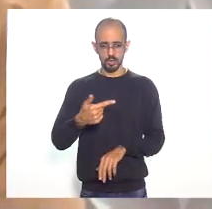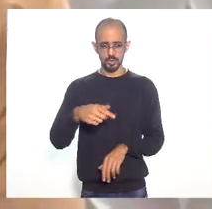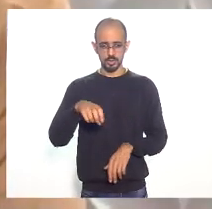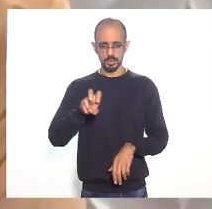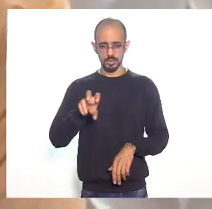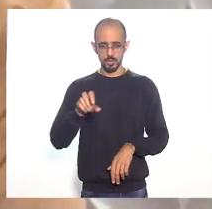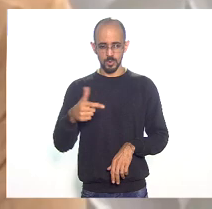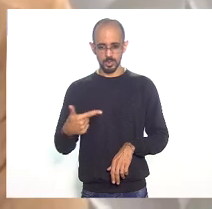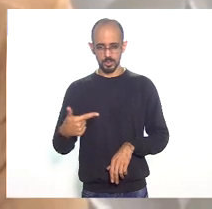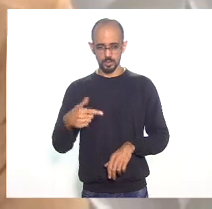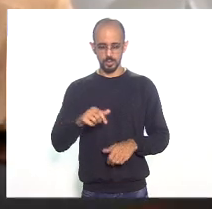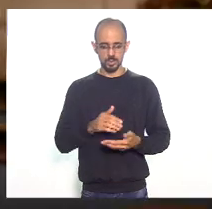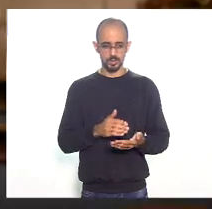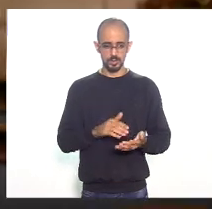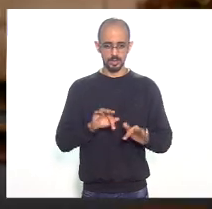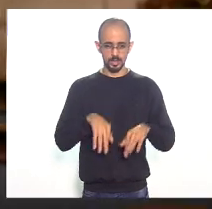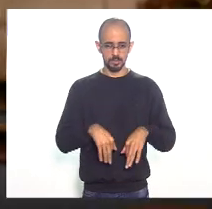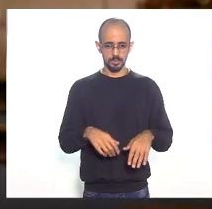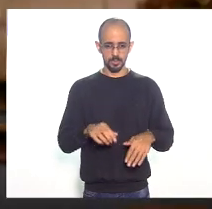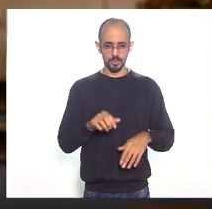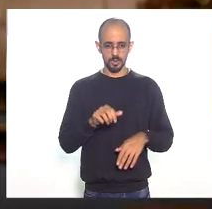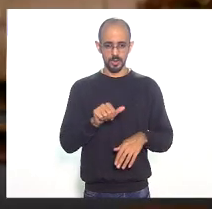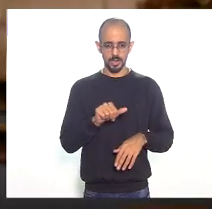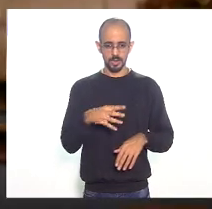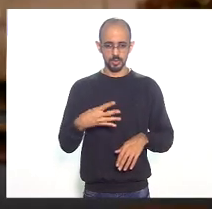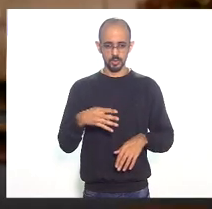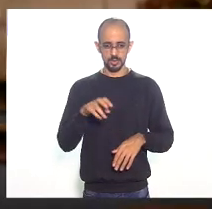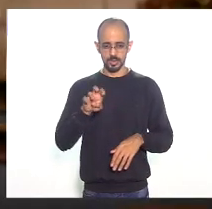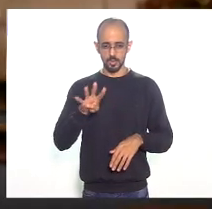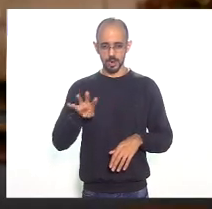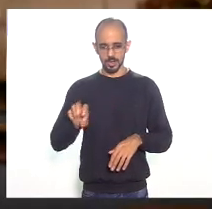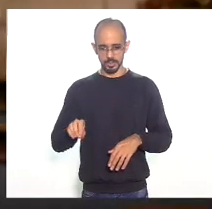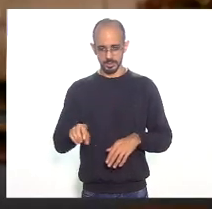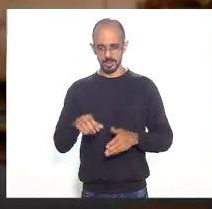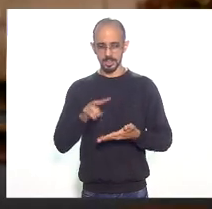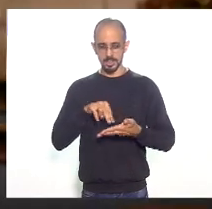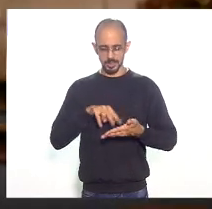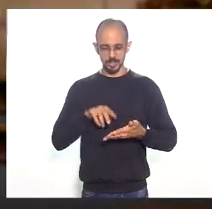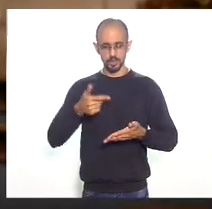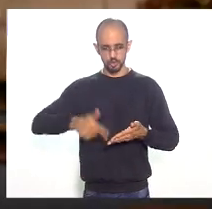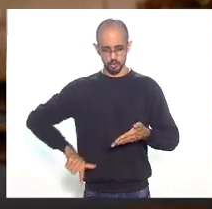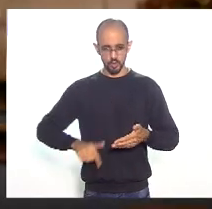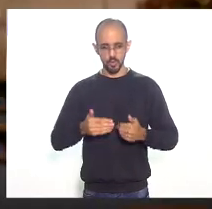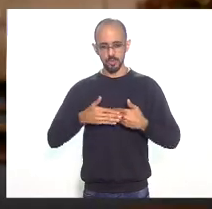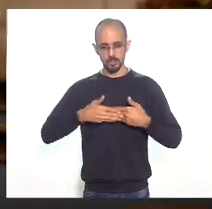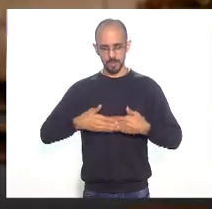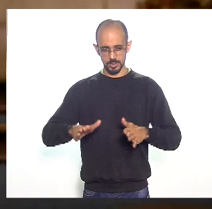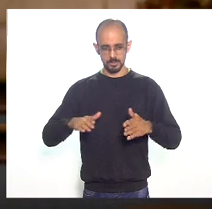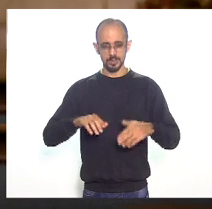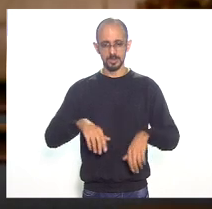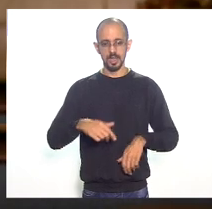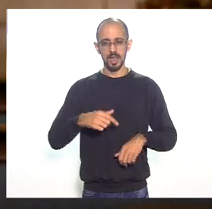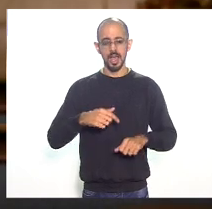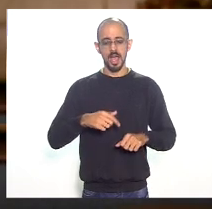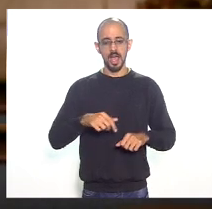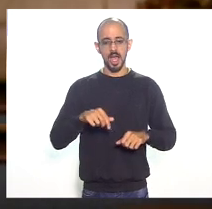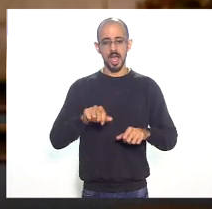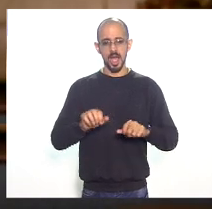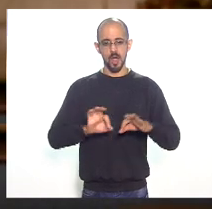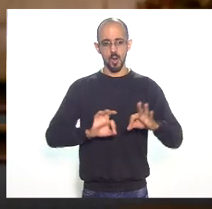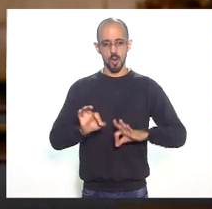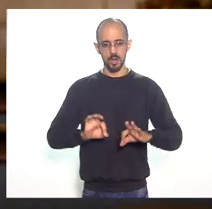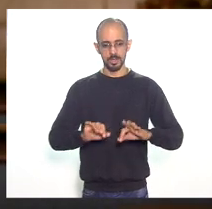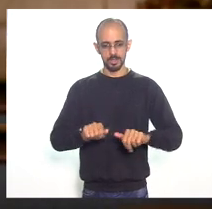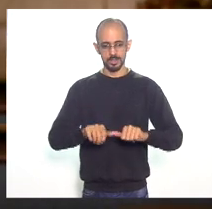14h40. Lida e aprovada a ata, de novo, passa-se a ordem da primeira sessão extraordinária do dia 21 de abril. Só para